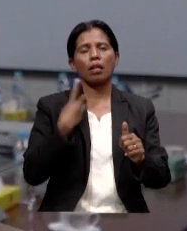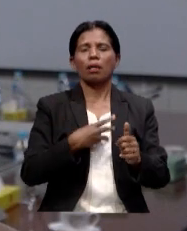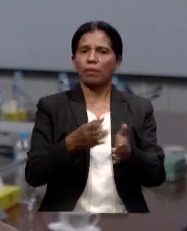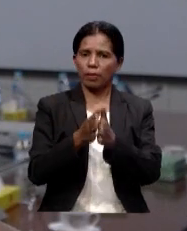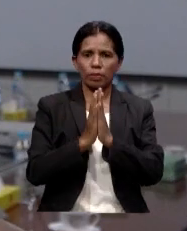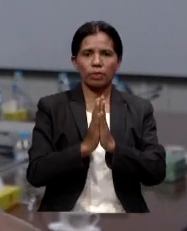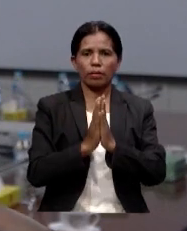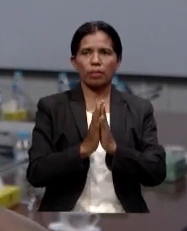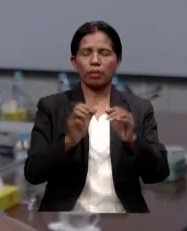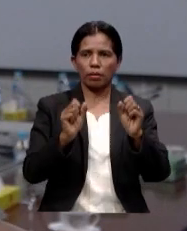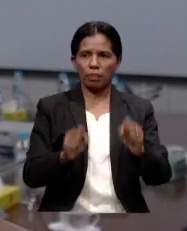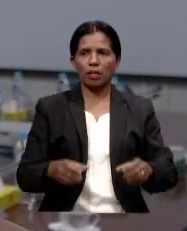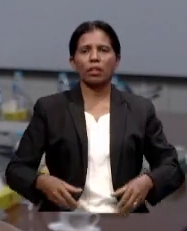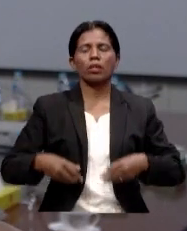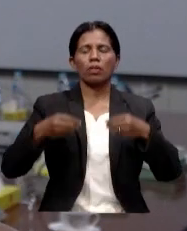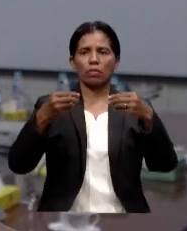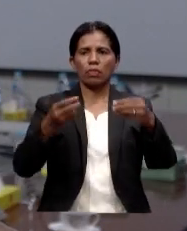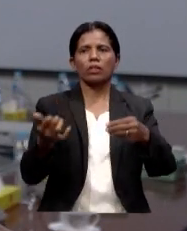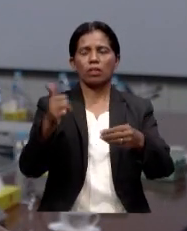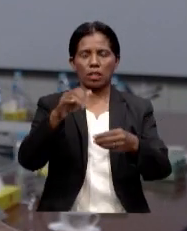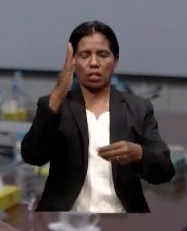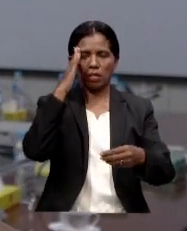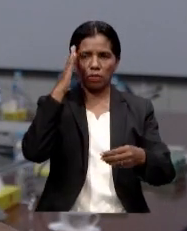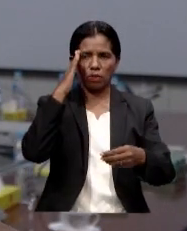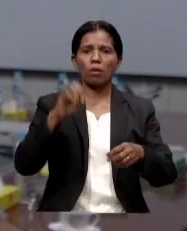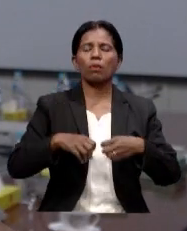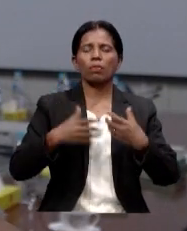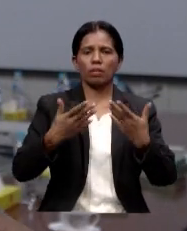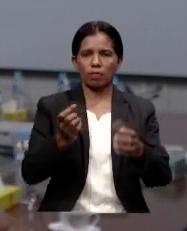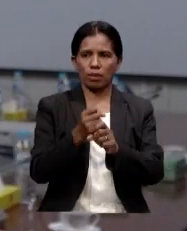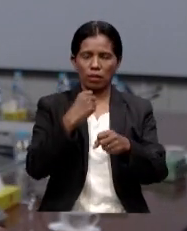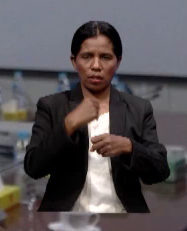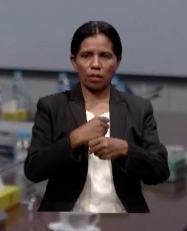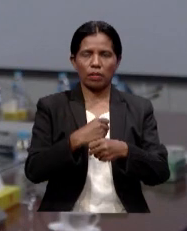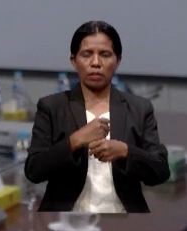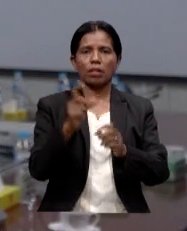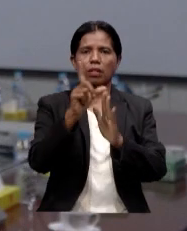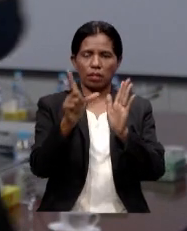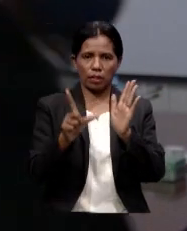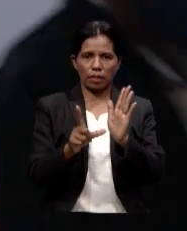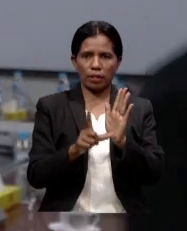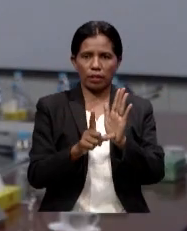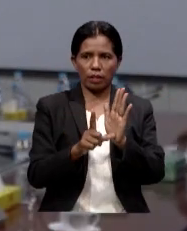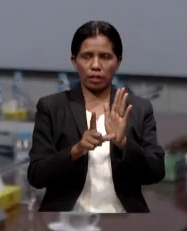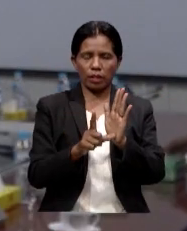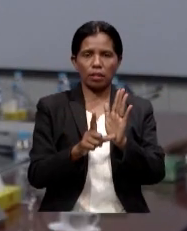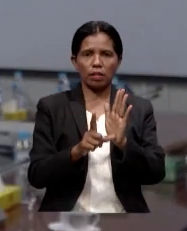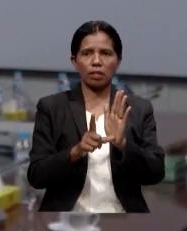pratu belesira fosi ni hanui. Mencama kalo lei ne beke lei